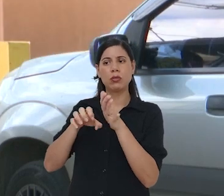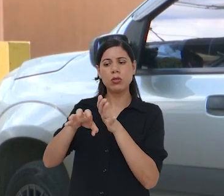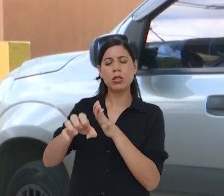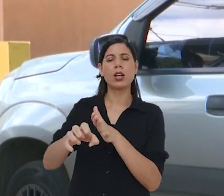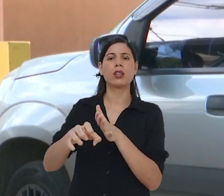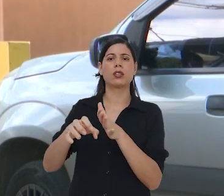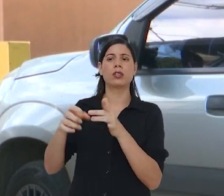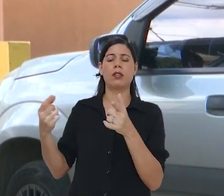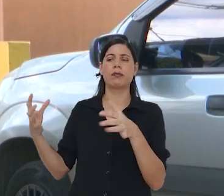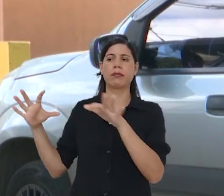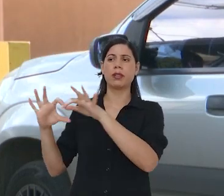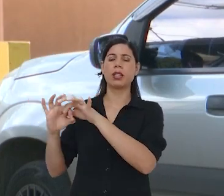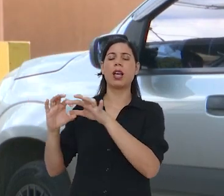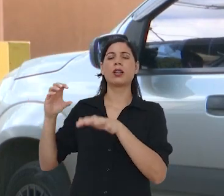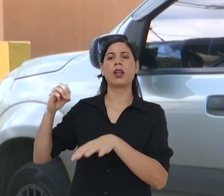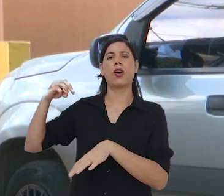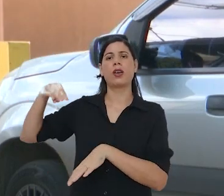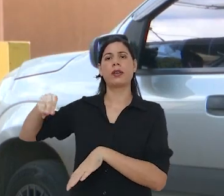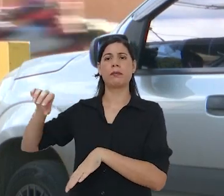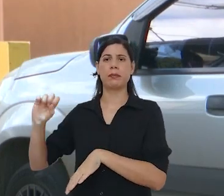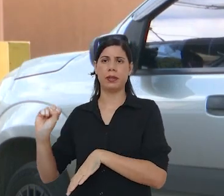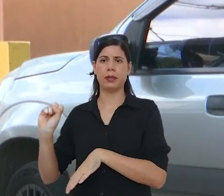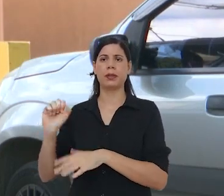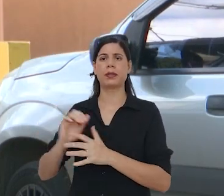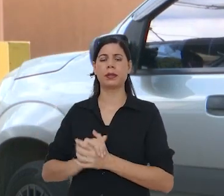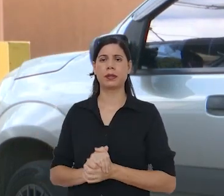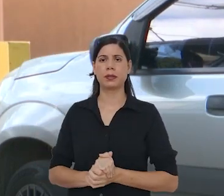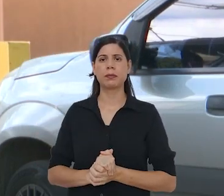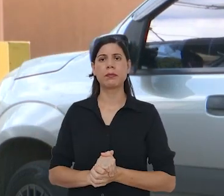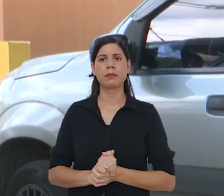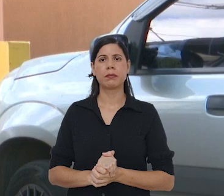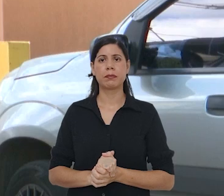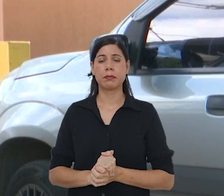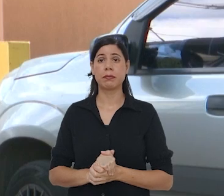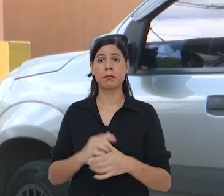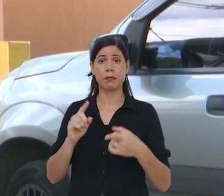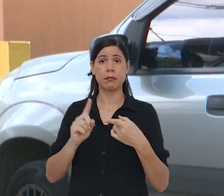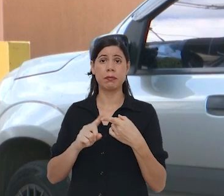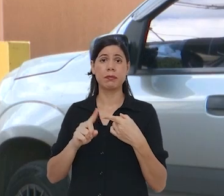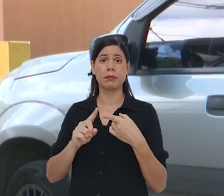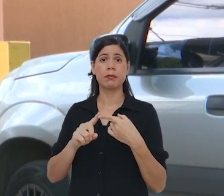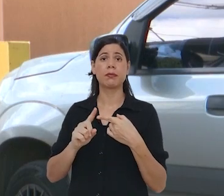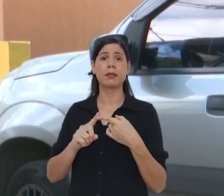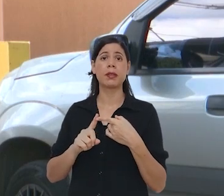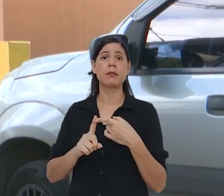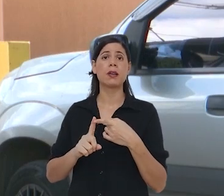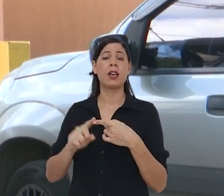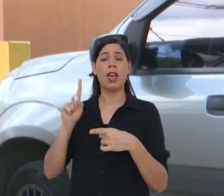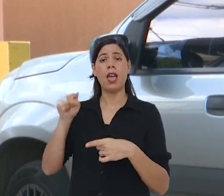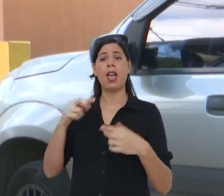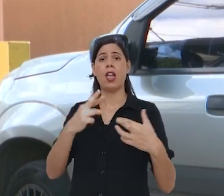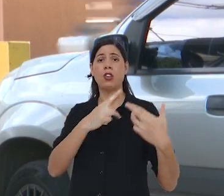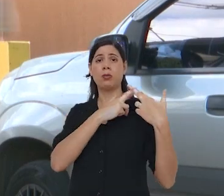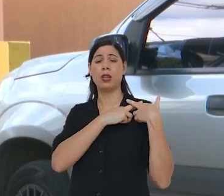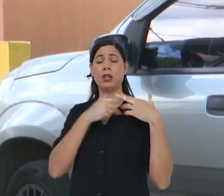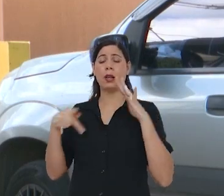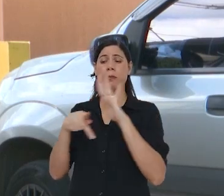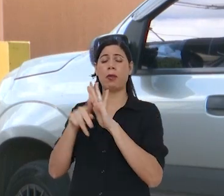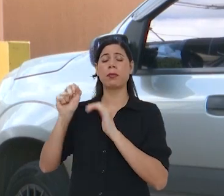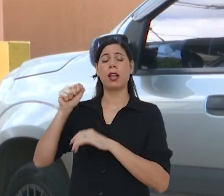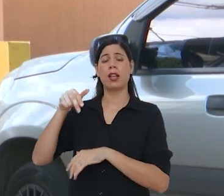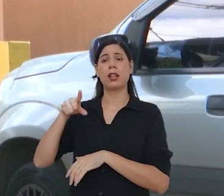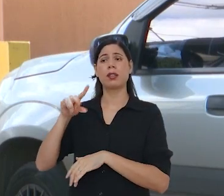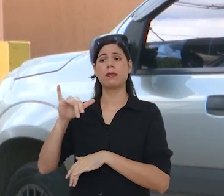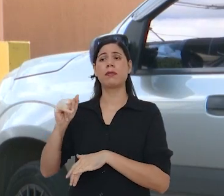Pesquisa sobre o Câncer, órgão ligado à Organização Mundial de Saúde, a OMS, e que cabe à autarquia